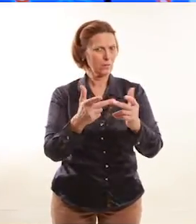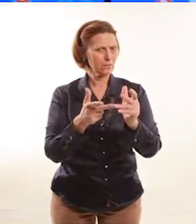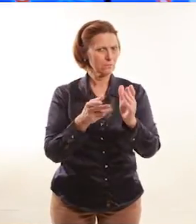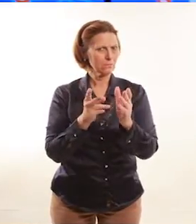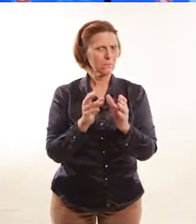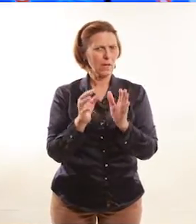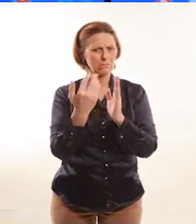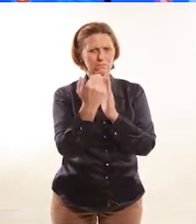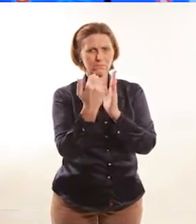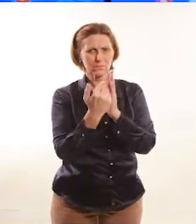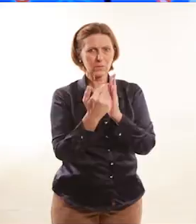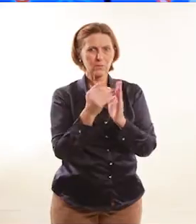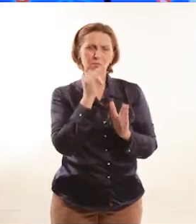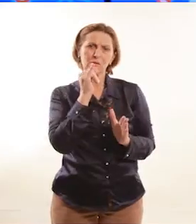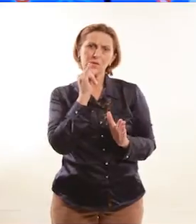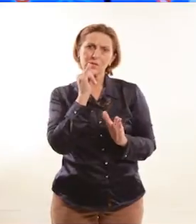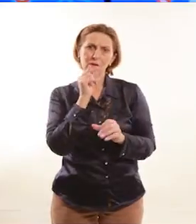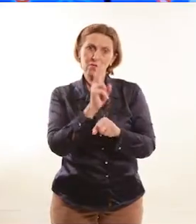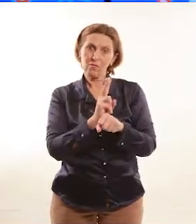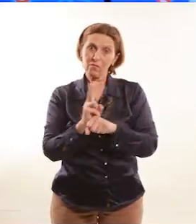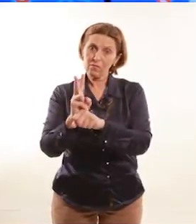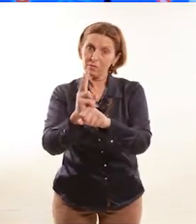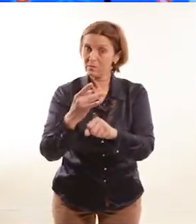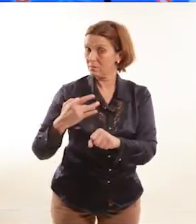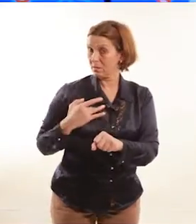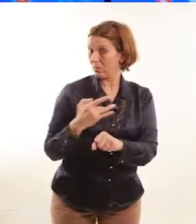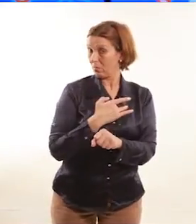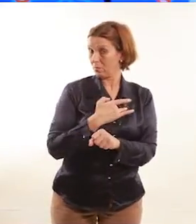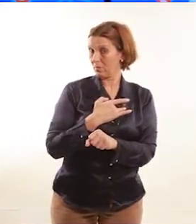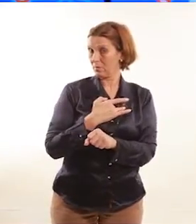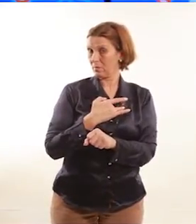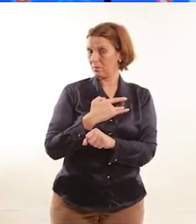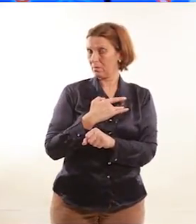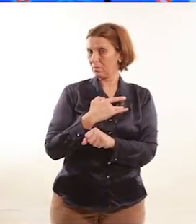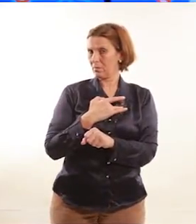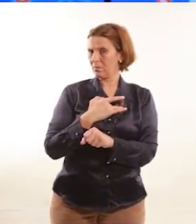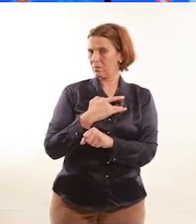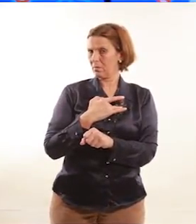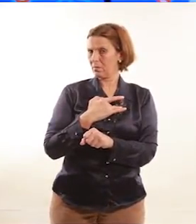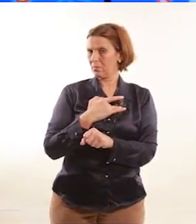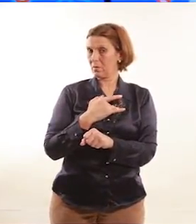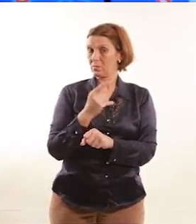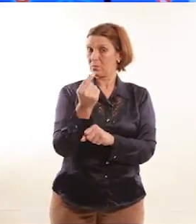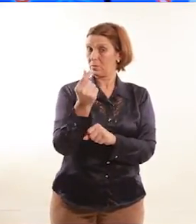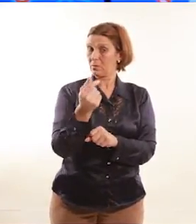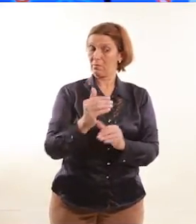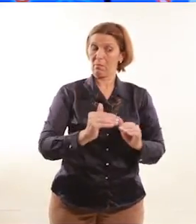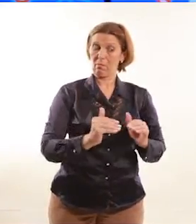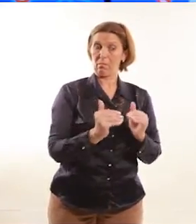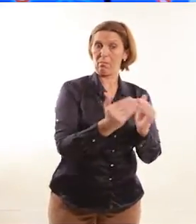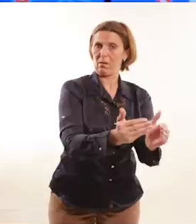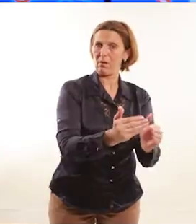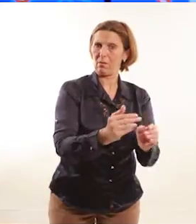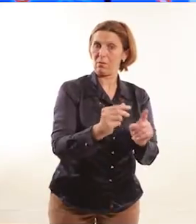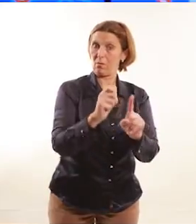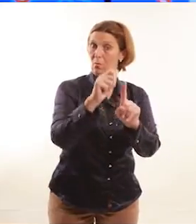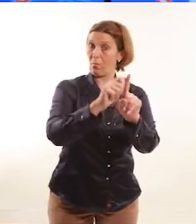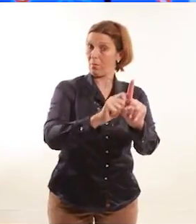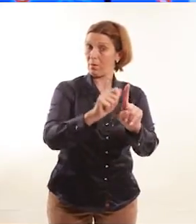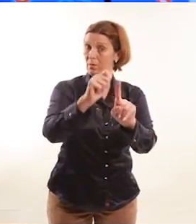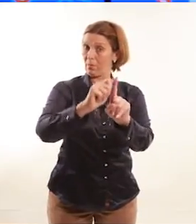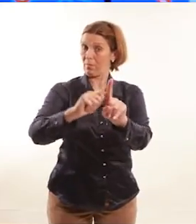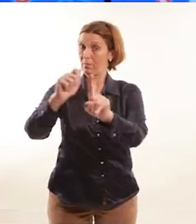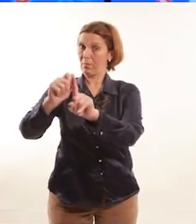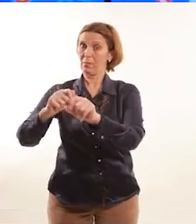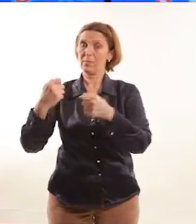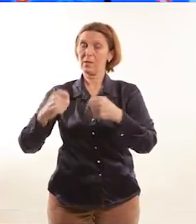condicionantes. Por exemplo, o componente de vigilância em saúde, para que o recurso seja repassado mensalmente, como diz a